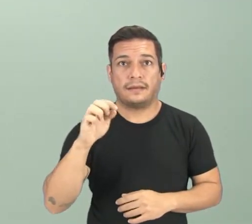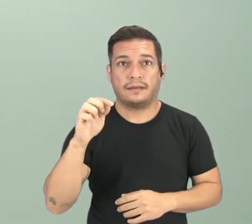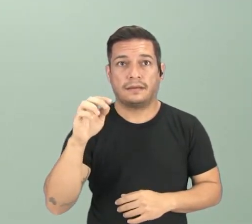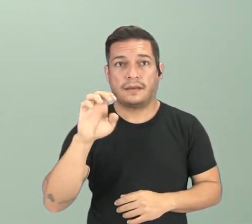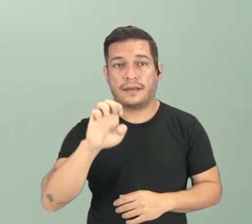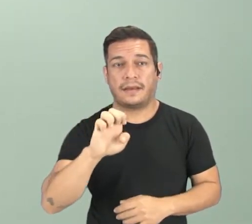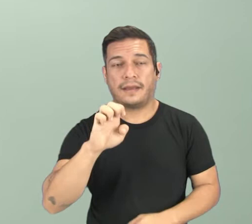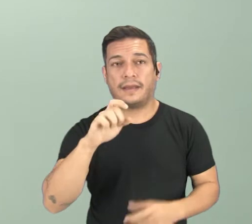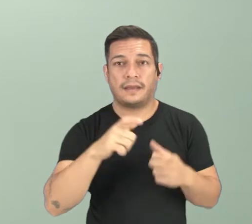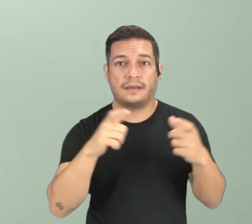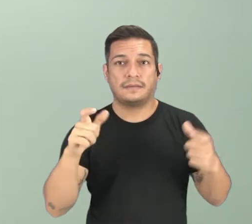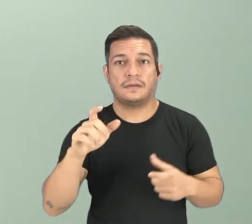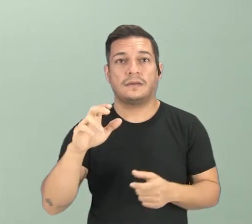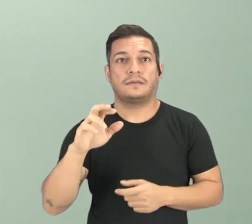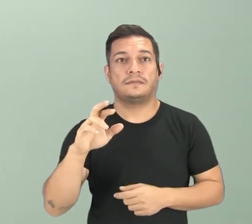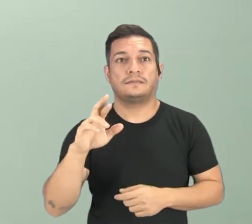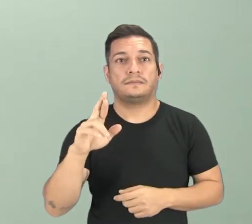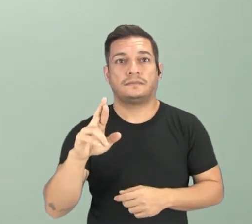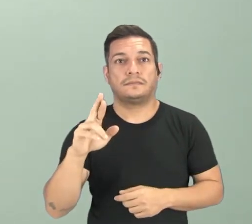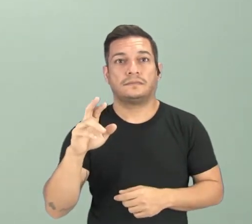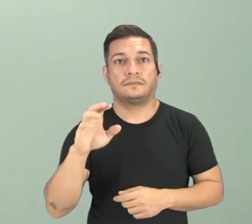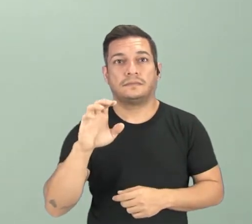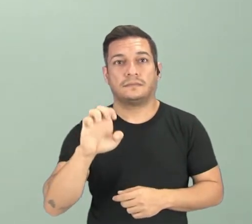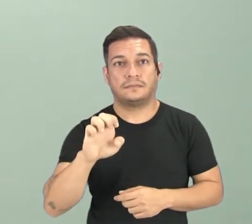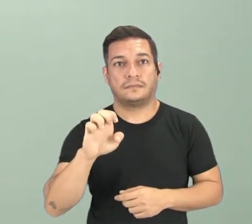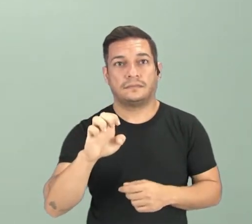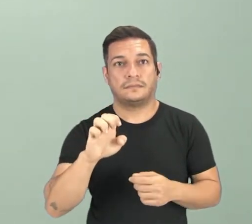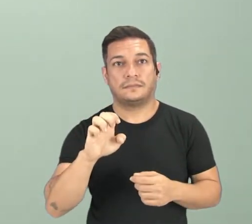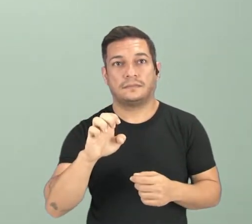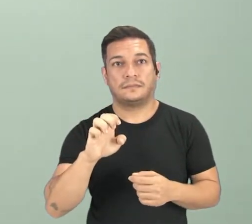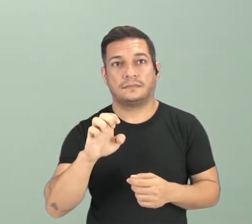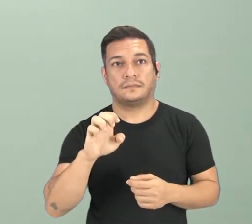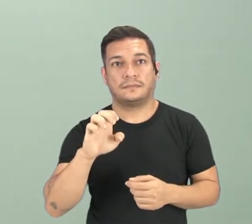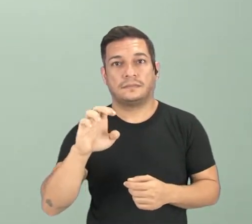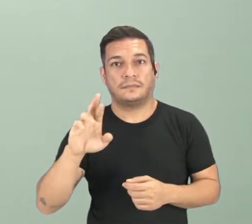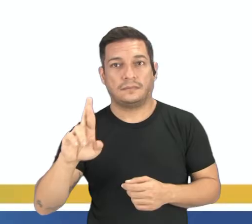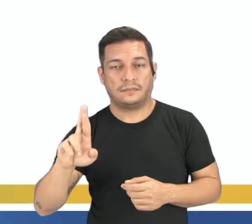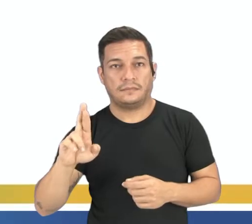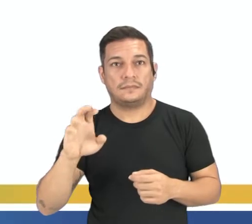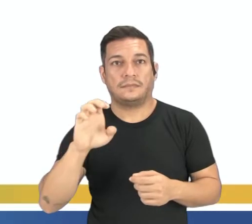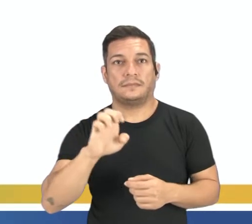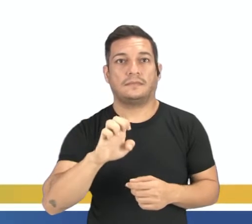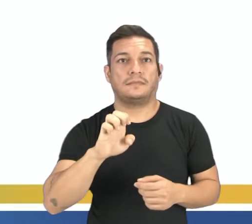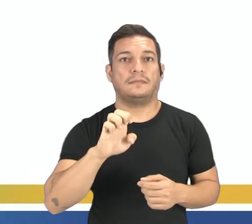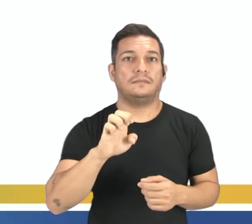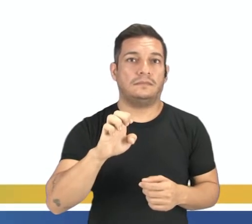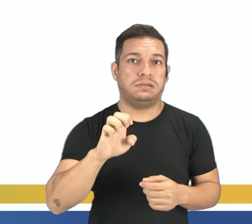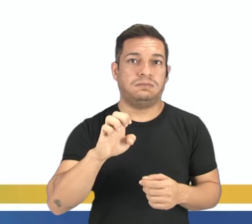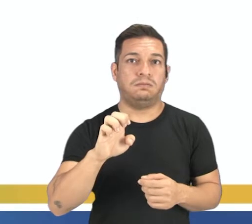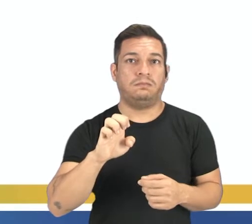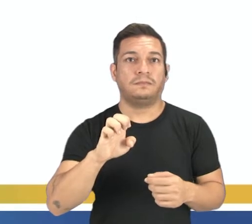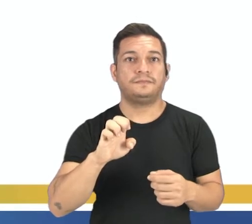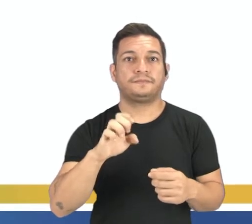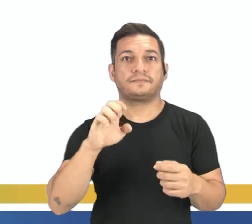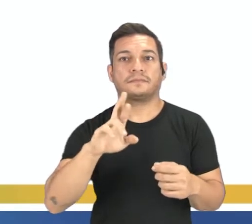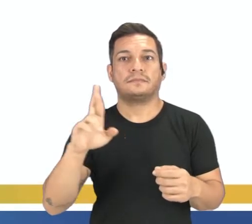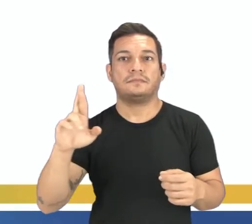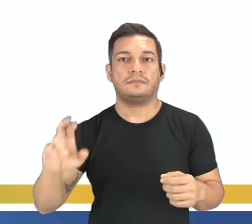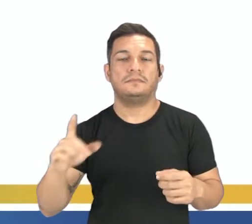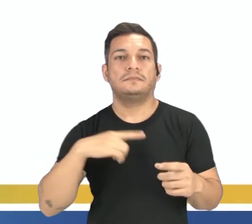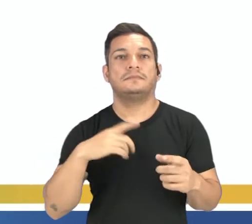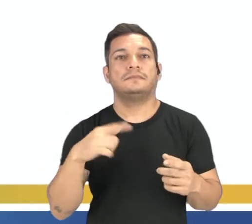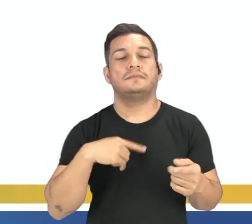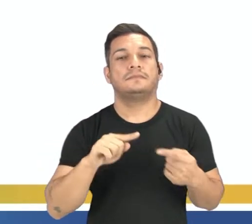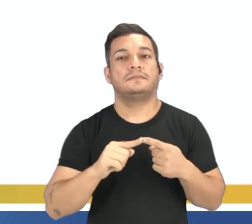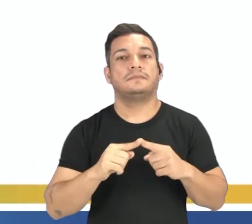Ezinho, Ezão, Ezinho, Rzão, Rzinho. Nesse tipo de interação, os dois ou mais locos, eles vão interagir entre